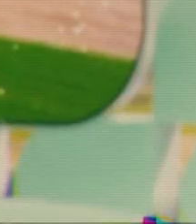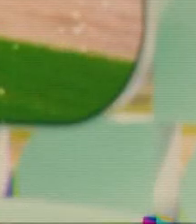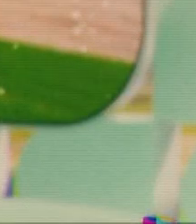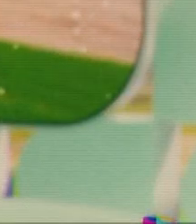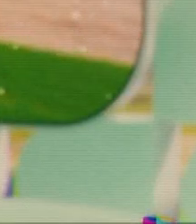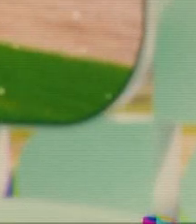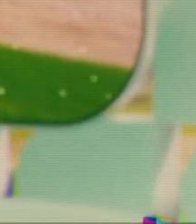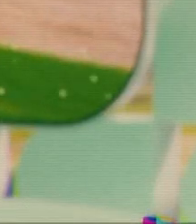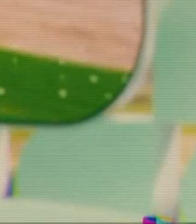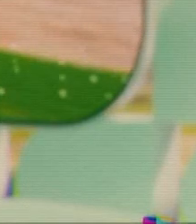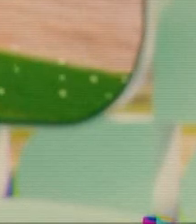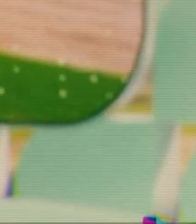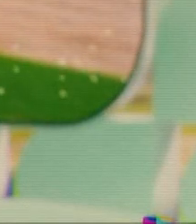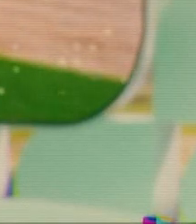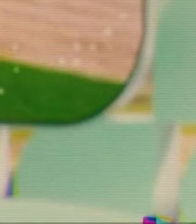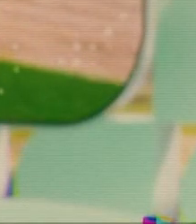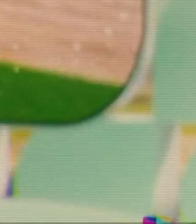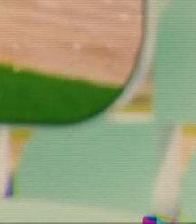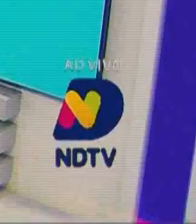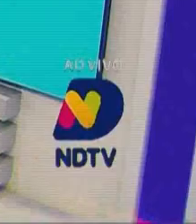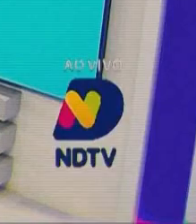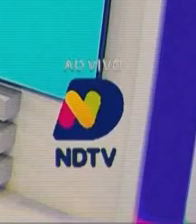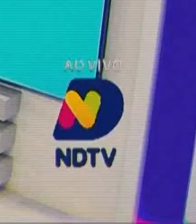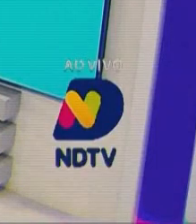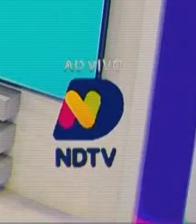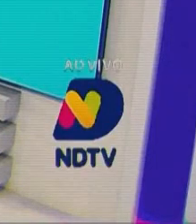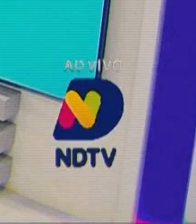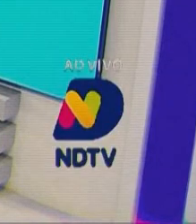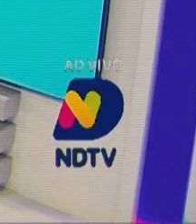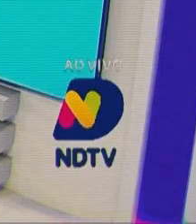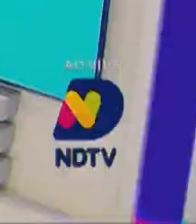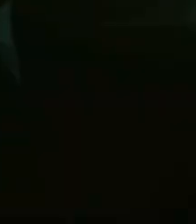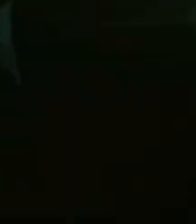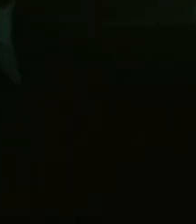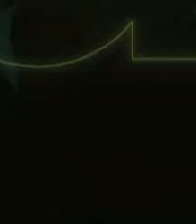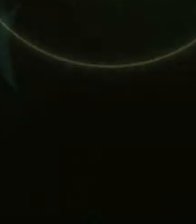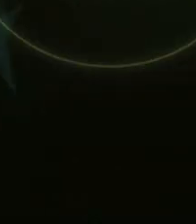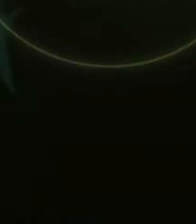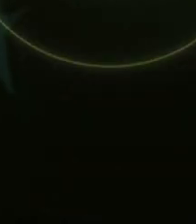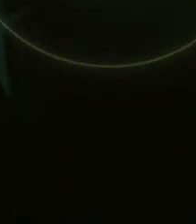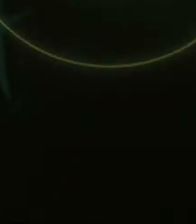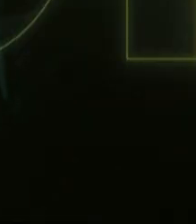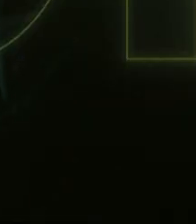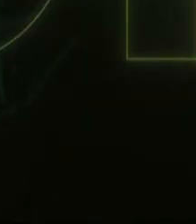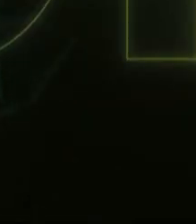no ar, Agrosaúde e Cooperação. Obrigado pelo carinho da sua companhia.